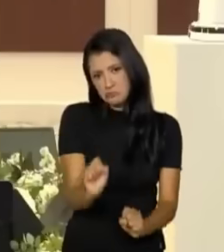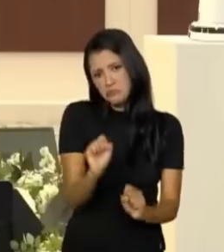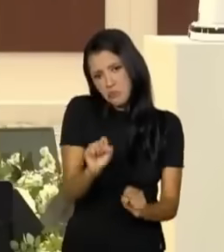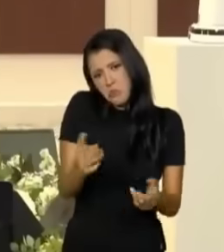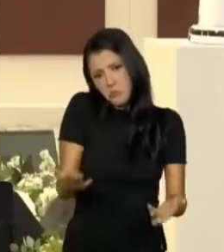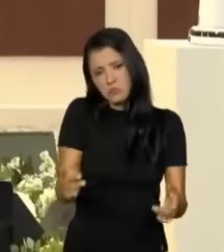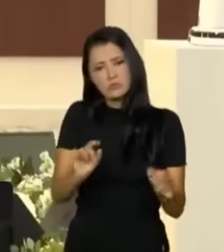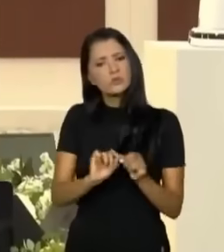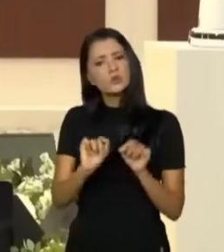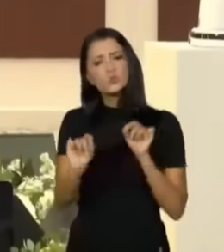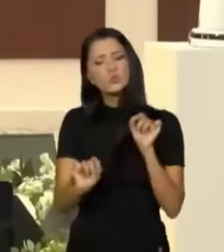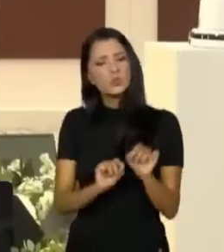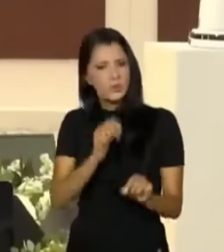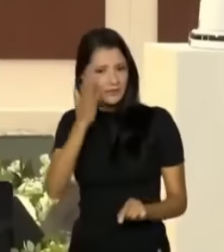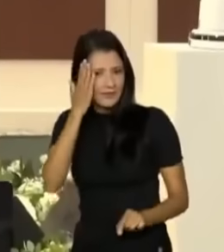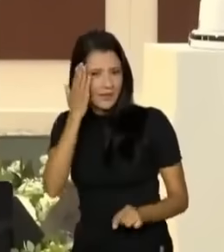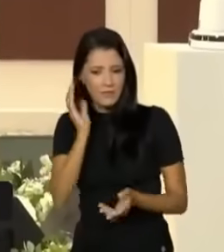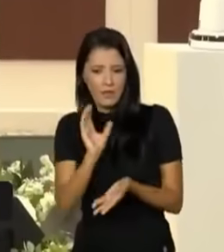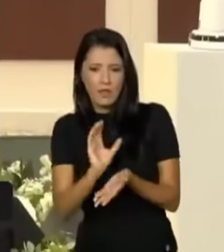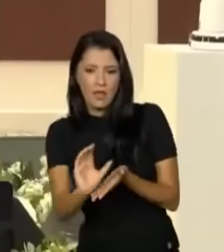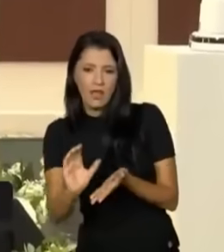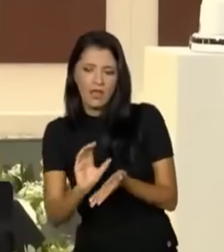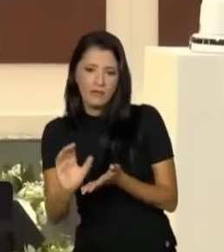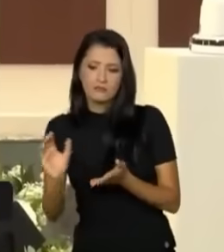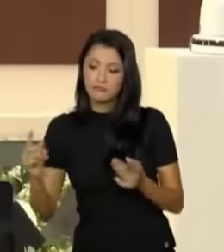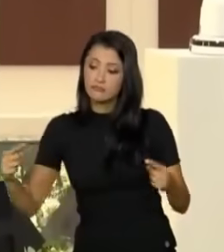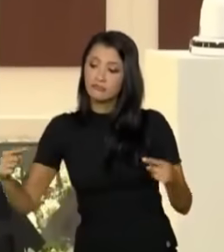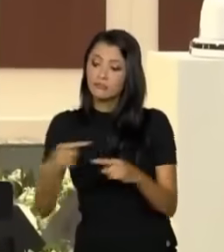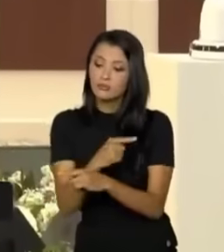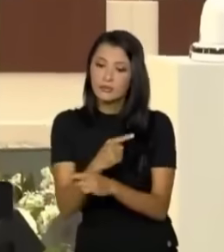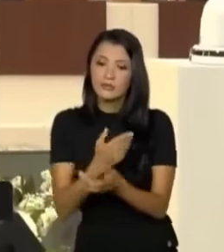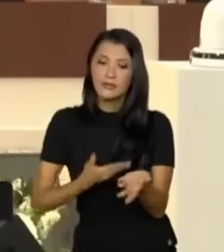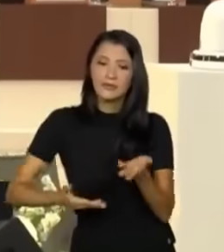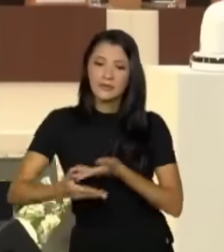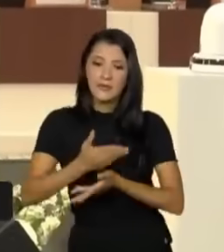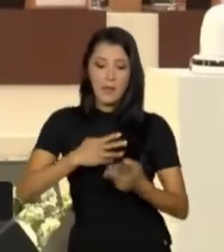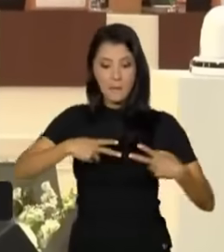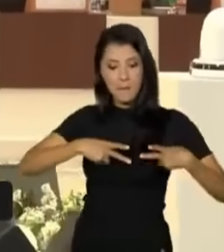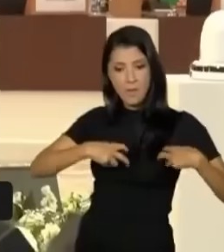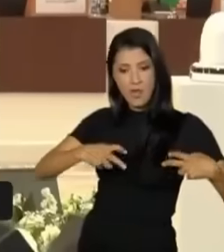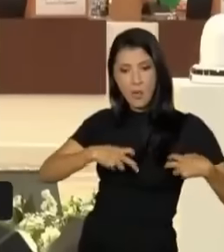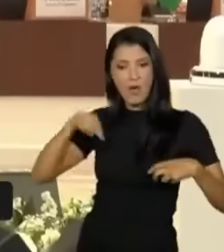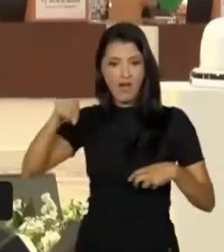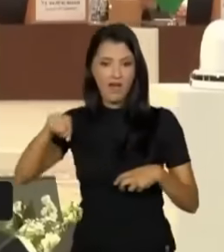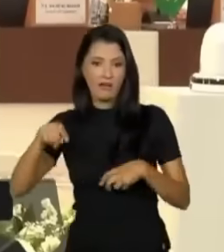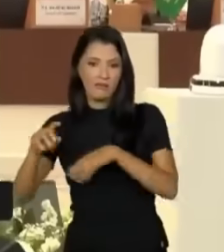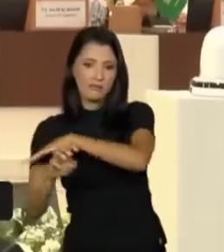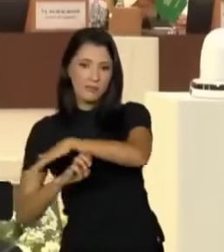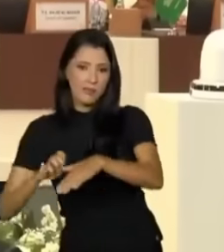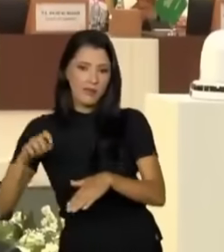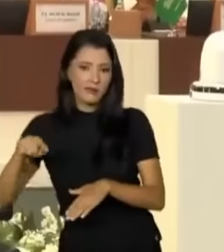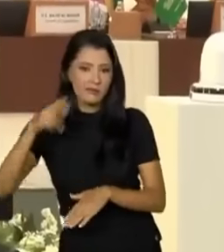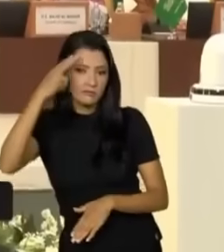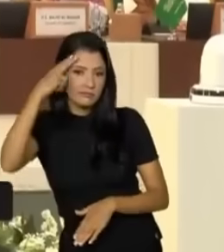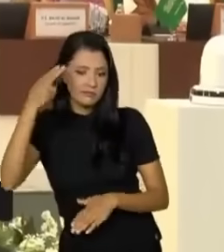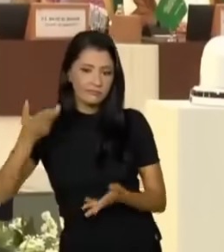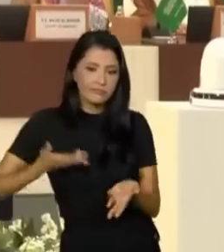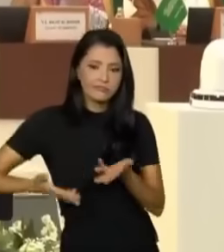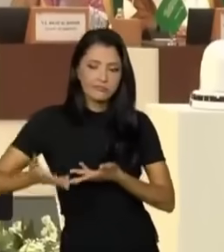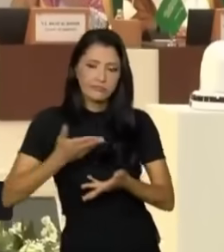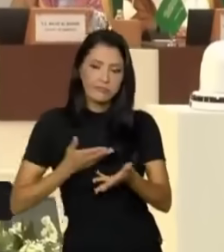fazer, sabe, investimentos cruzados entre a nossa Petrobras e empresa da Arábia Saudita para